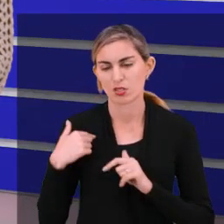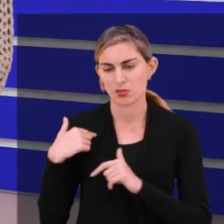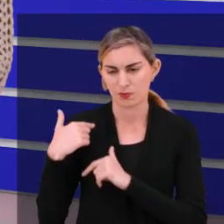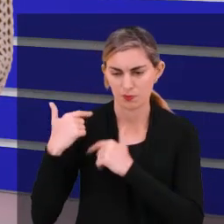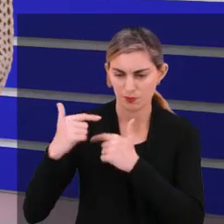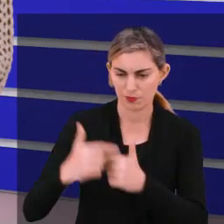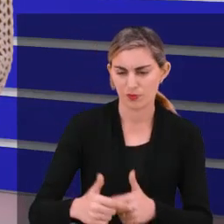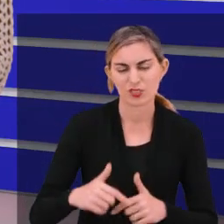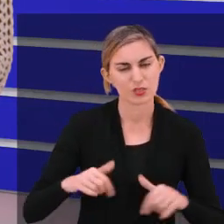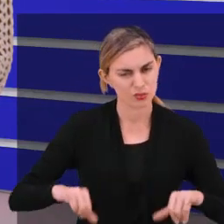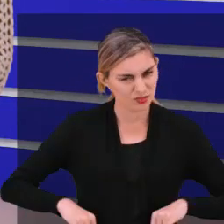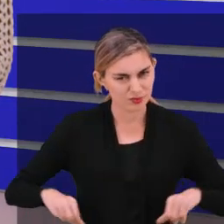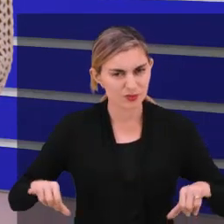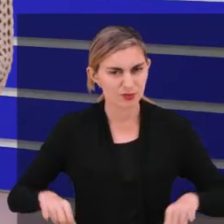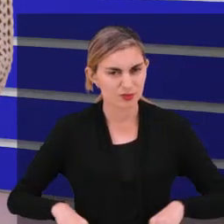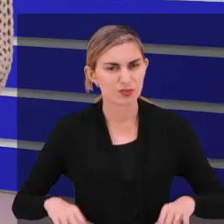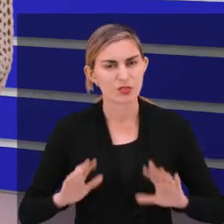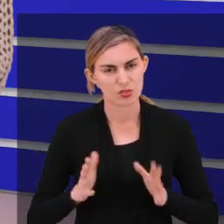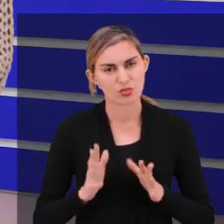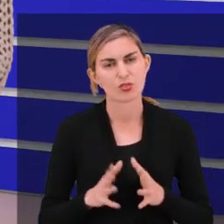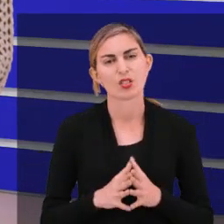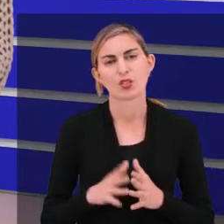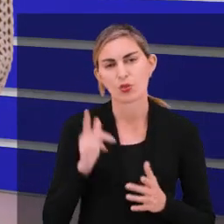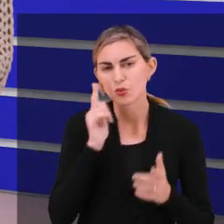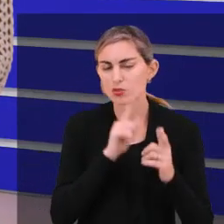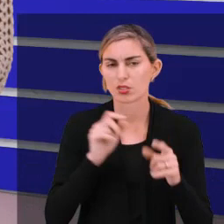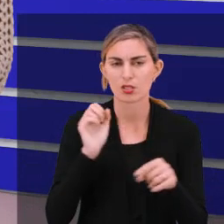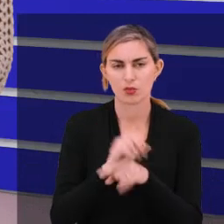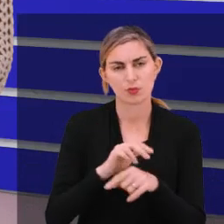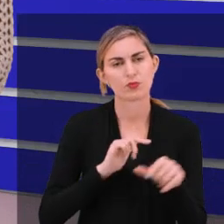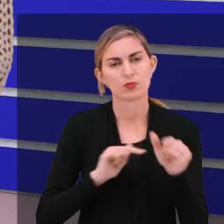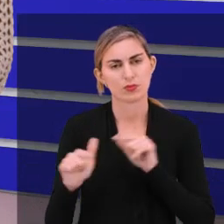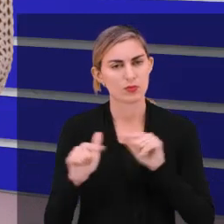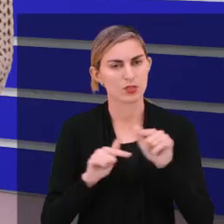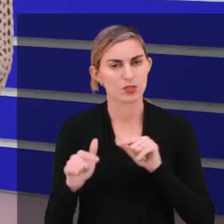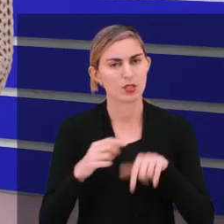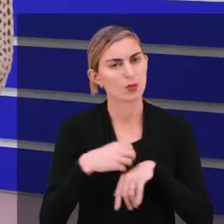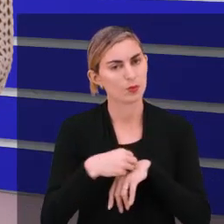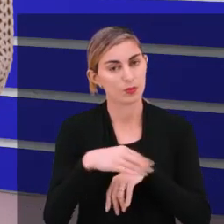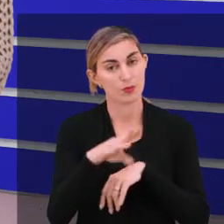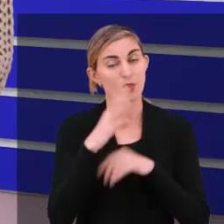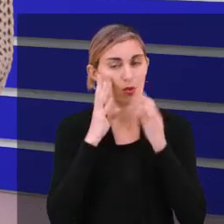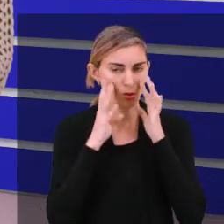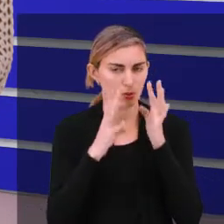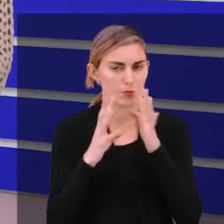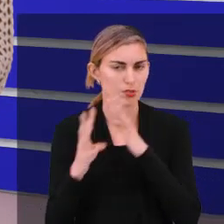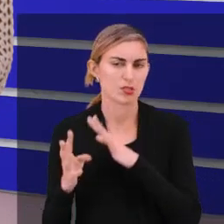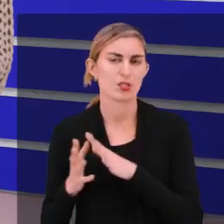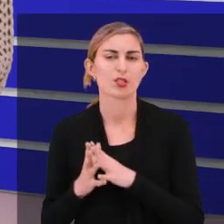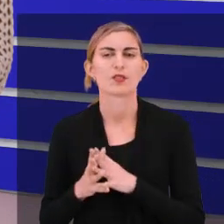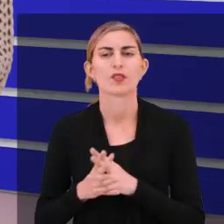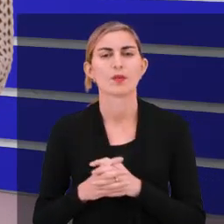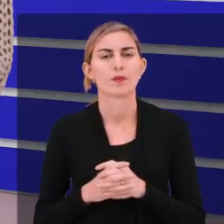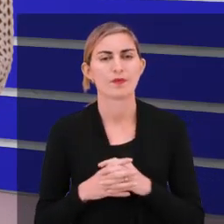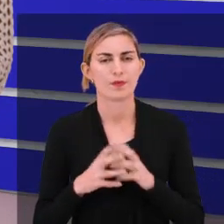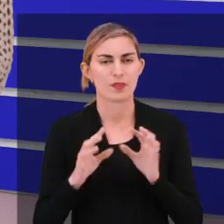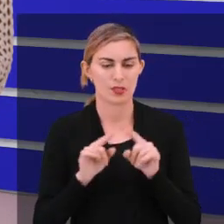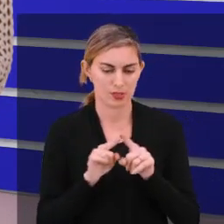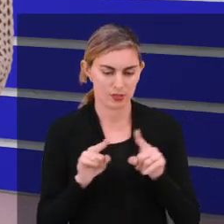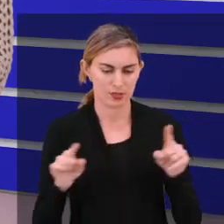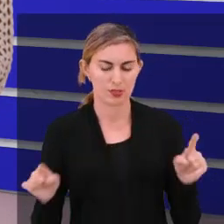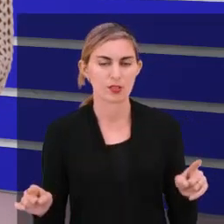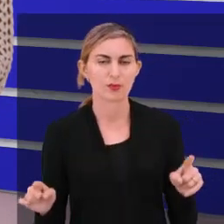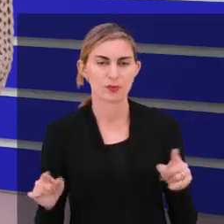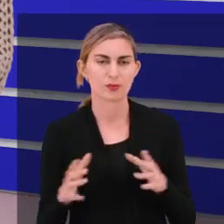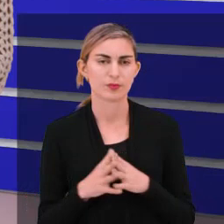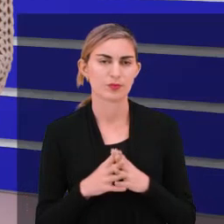uma caminhada tão sofrida, né? E aí conseguem um emprego. Eu estou trazendo isso para que vocês observem essa